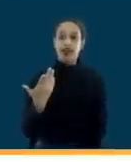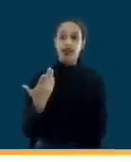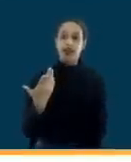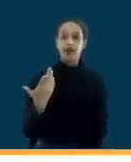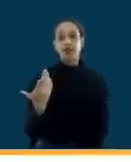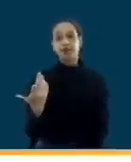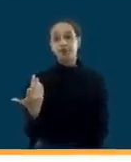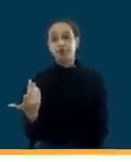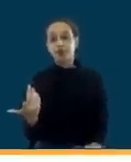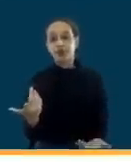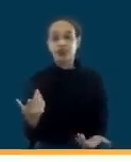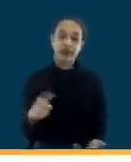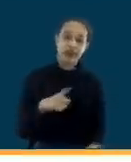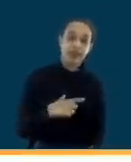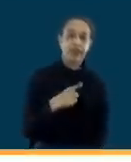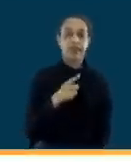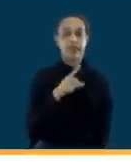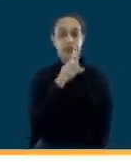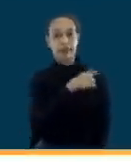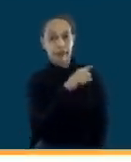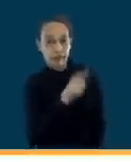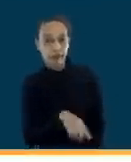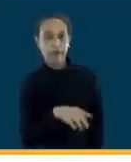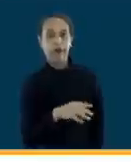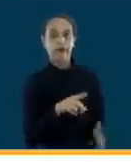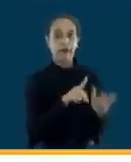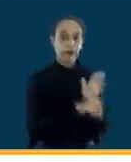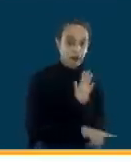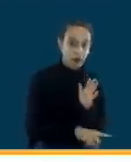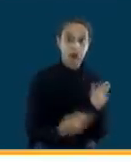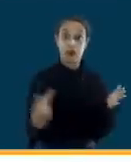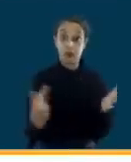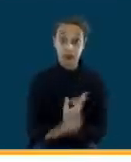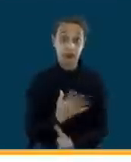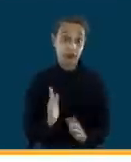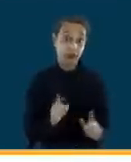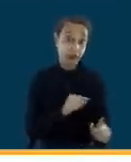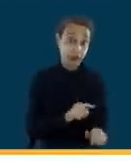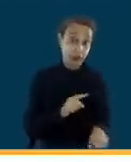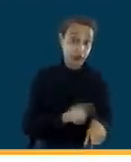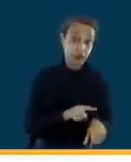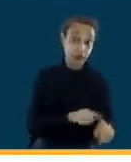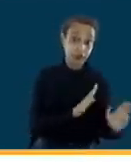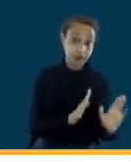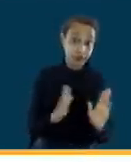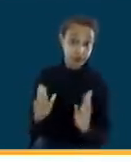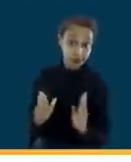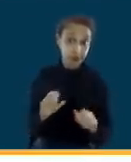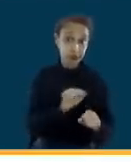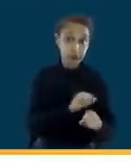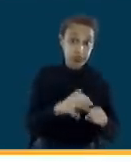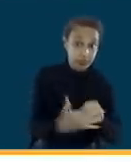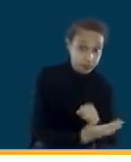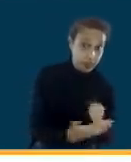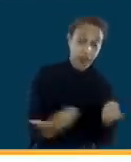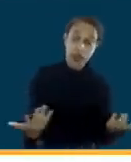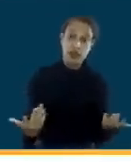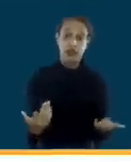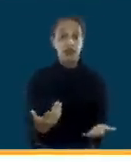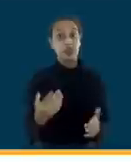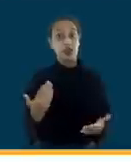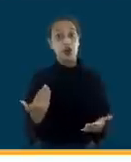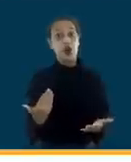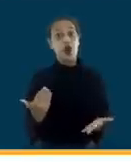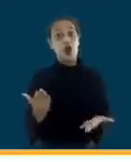de cortes, como tivemos agora durante a pandemia, e de desejos de algumas autoridades da